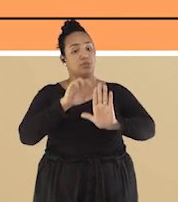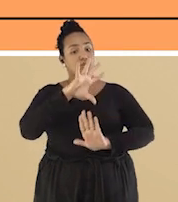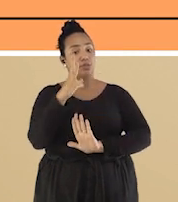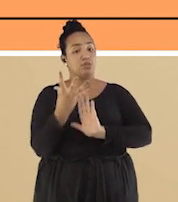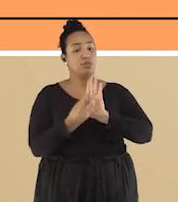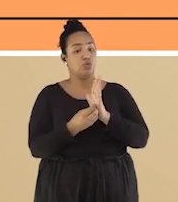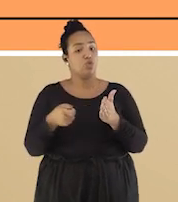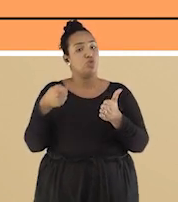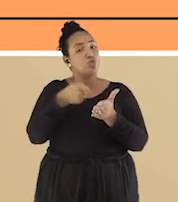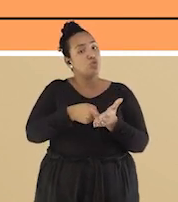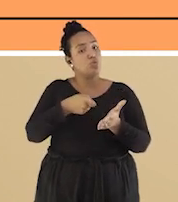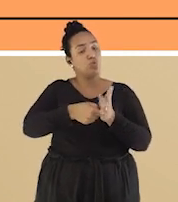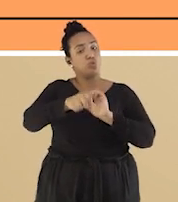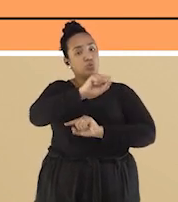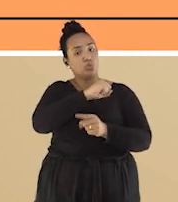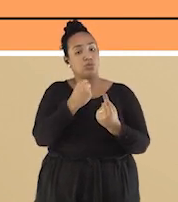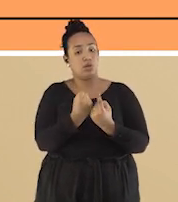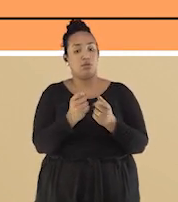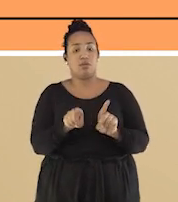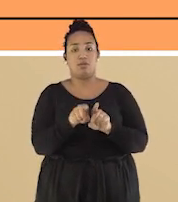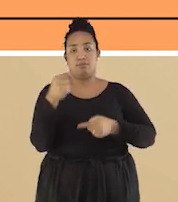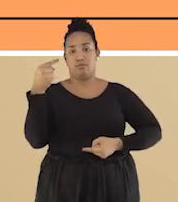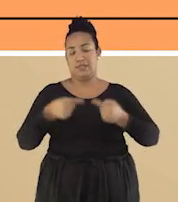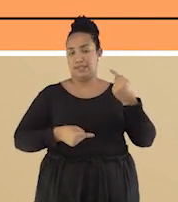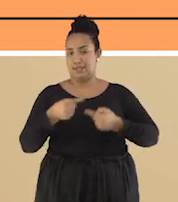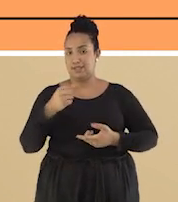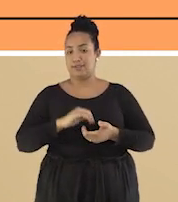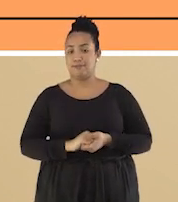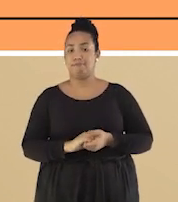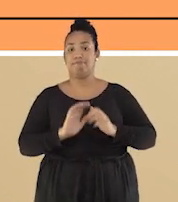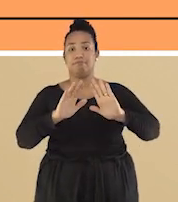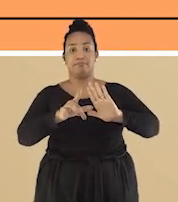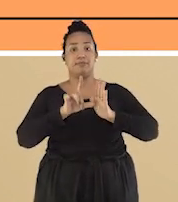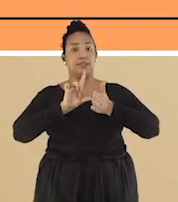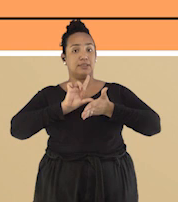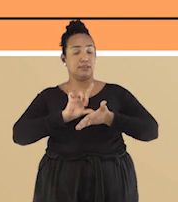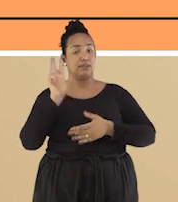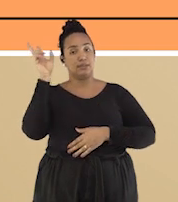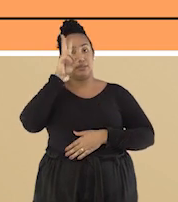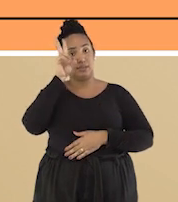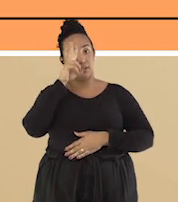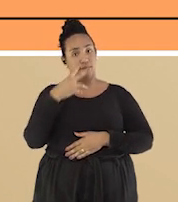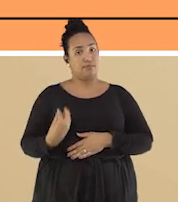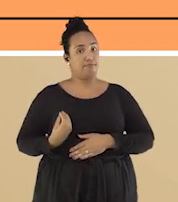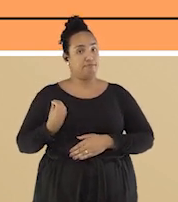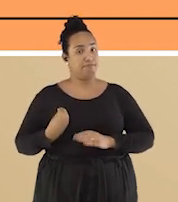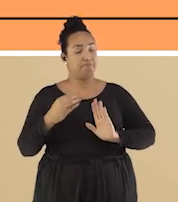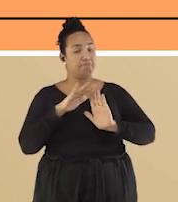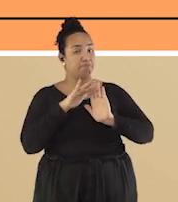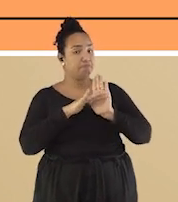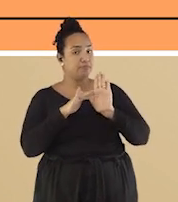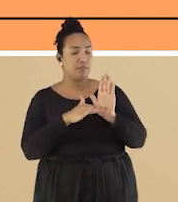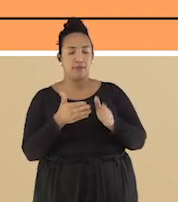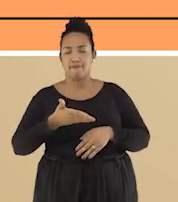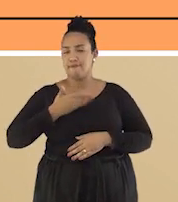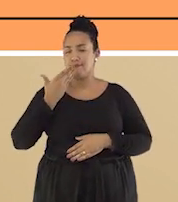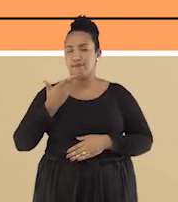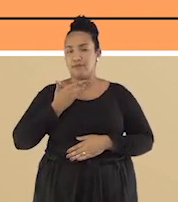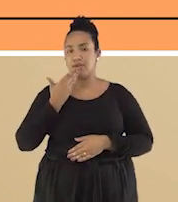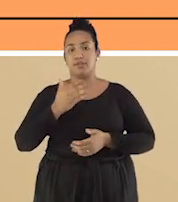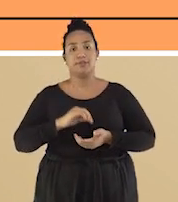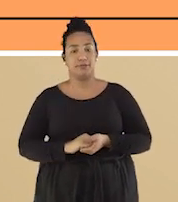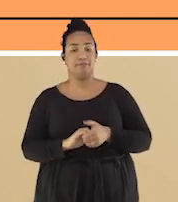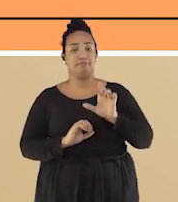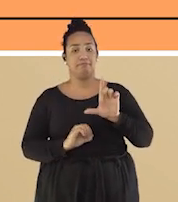Mas antes de começarmos nossa aula, aproveite e já marque a sua presença. É bem fácil. Basta apontar a câmera do